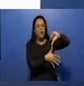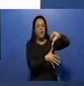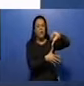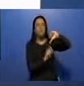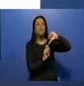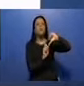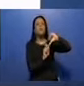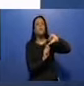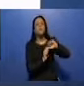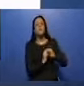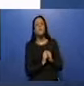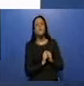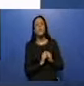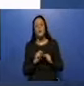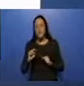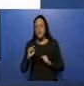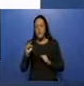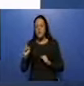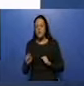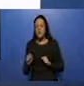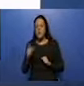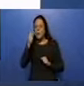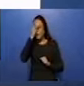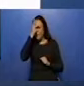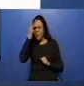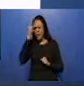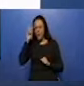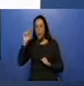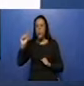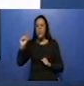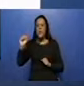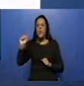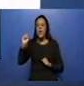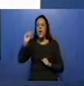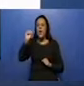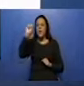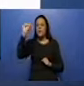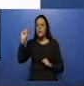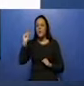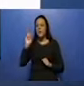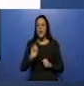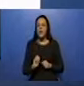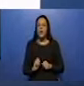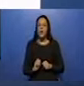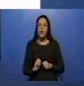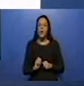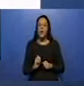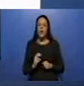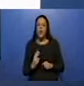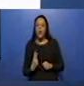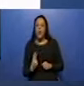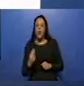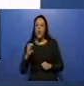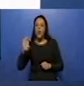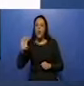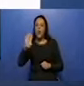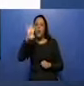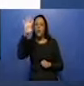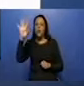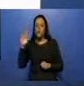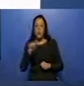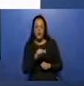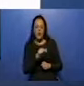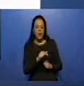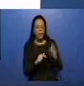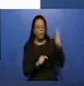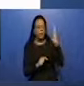América? Será que foram os asiáticos que chegaram à América? Será que foram os europeus? E quem já habitava no Brasil?